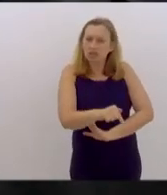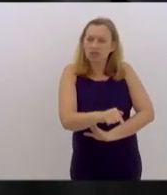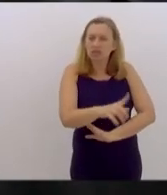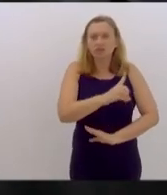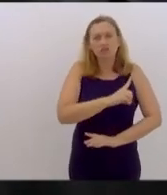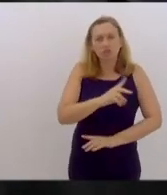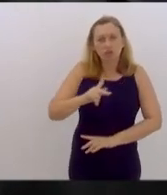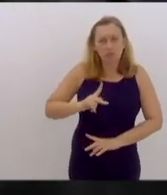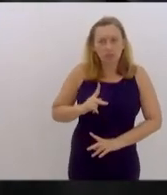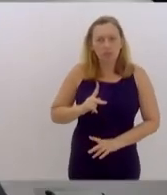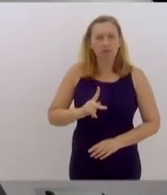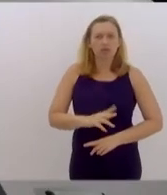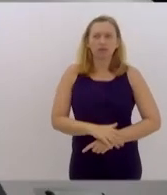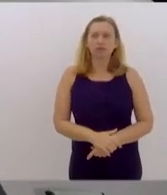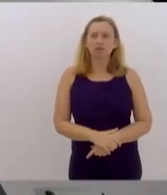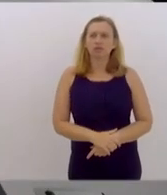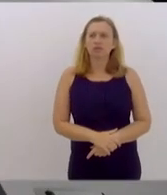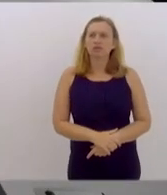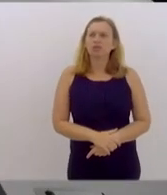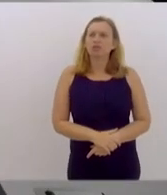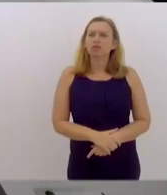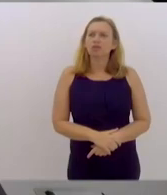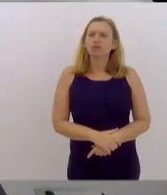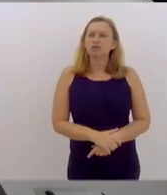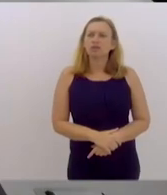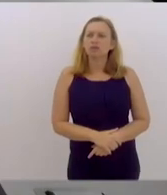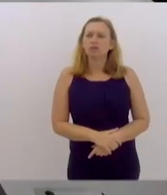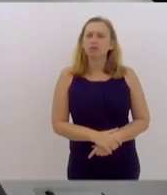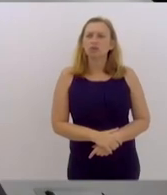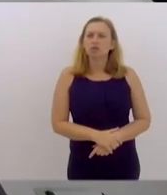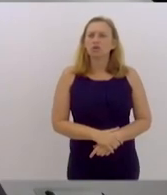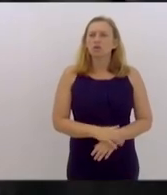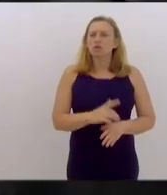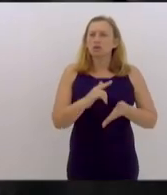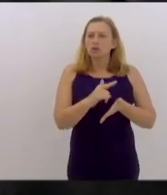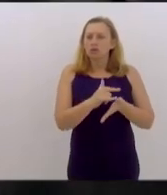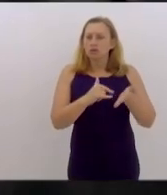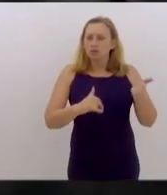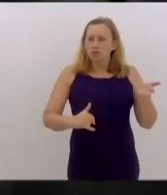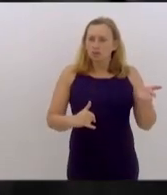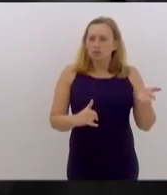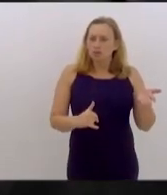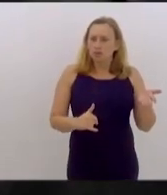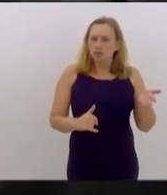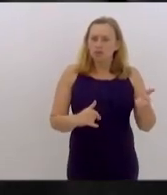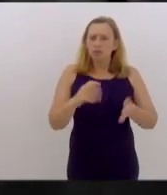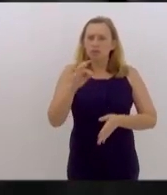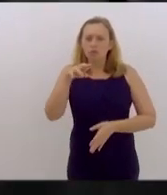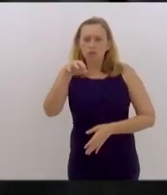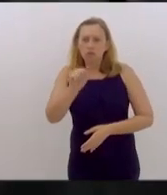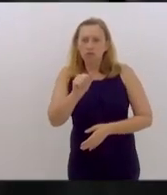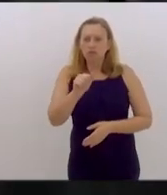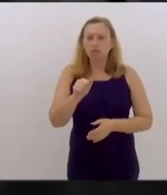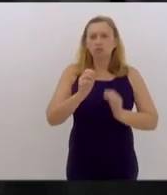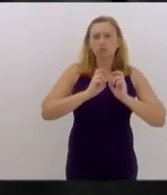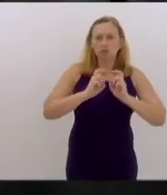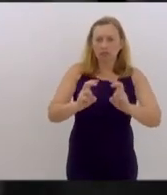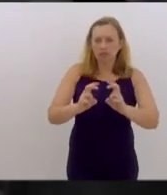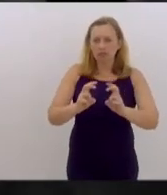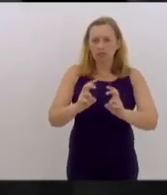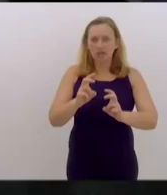Defensoria Tentou um termo de ajuste de Conduta para volta do tem três presso